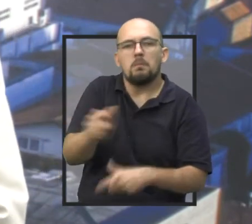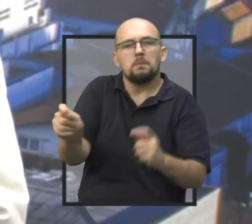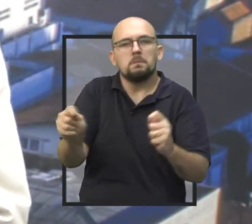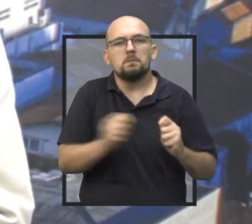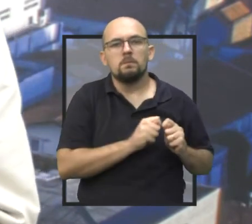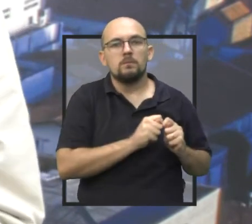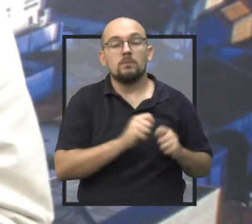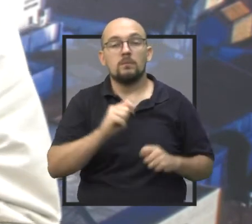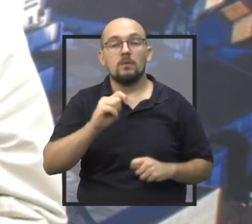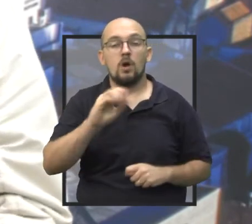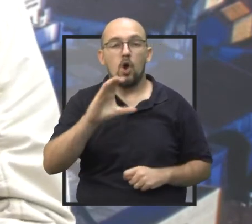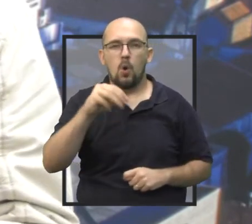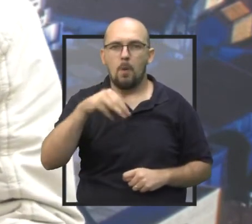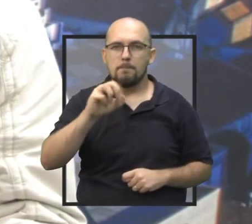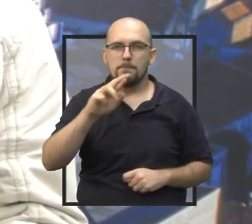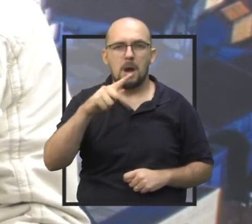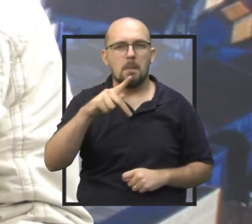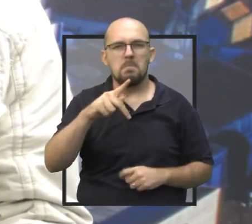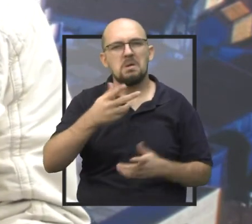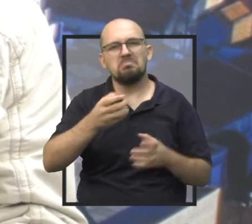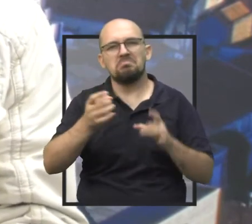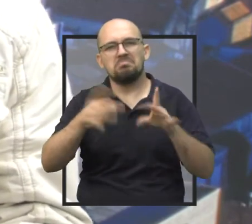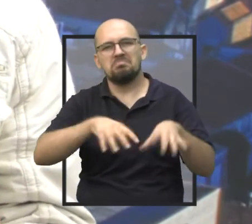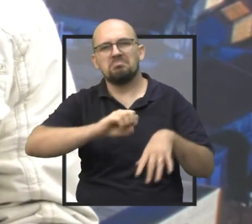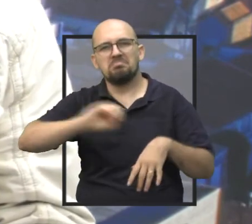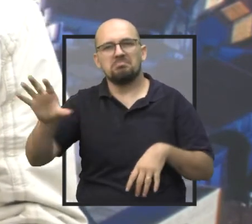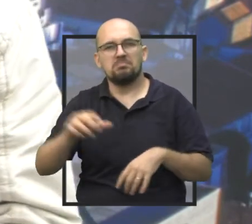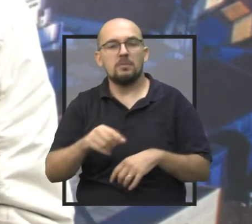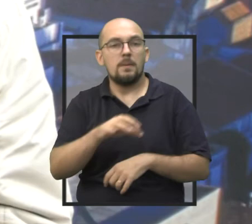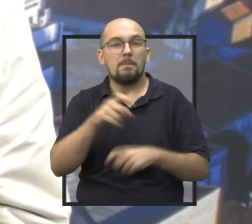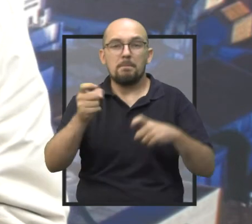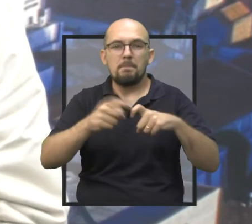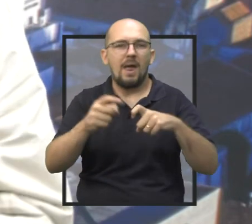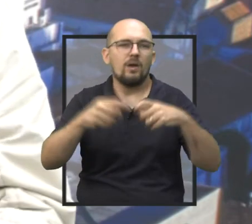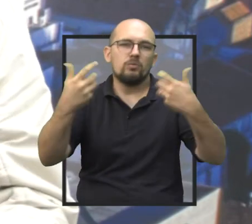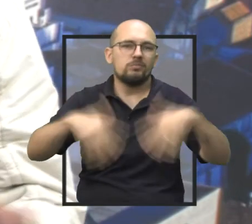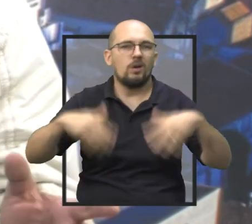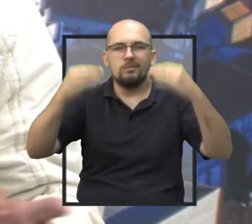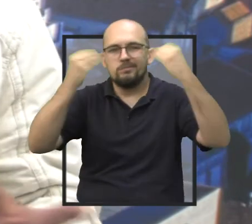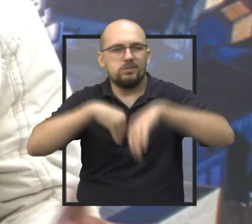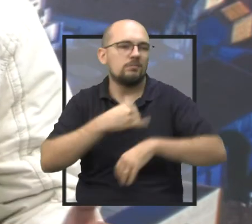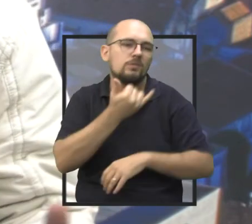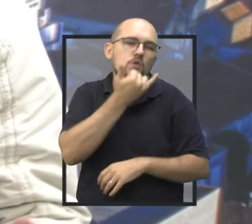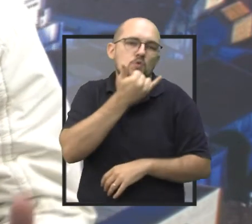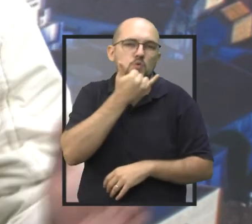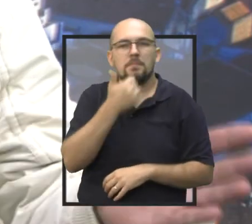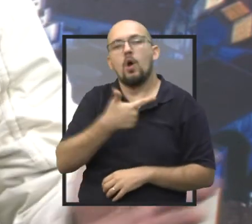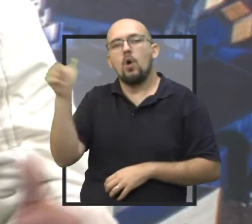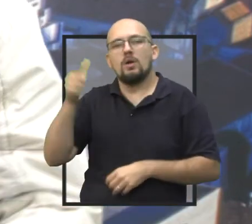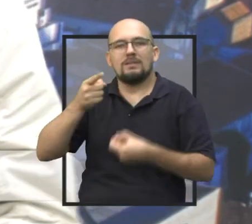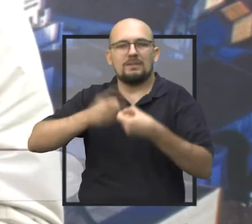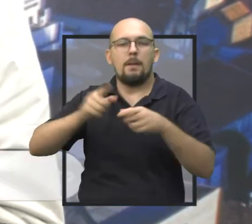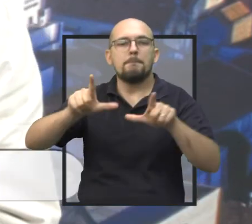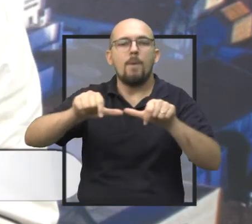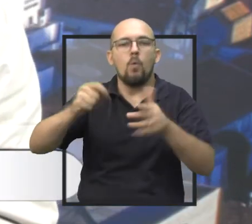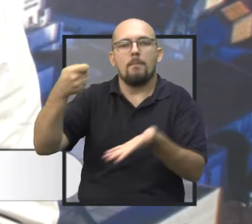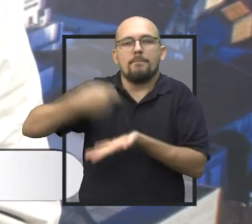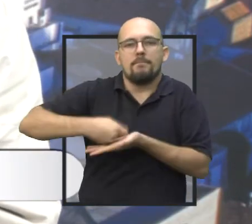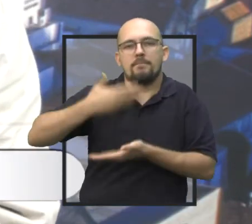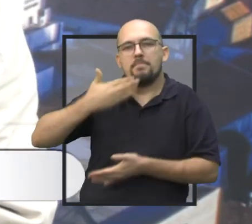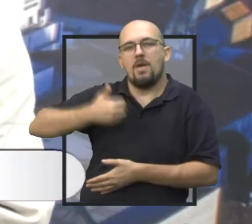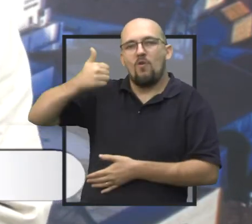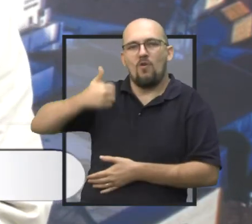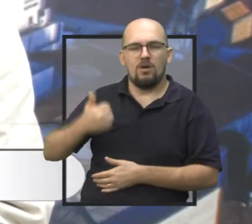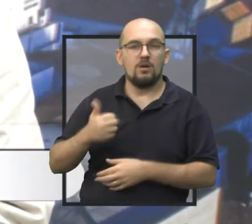a Comerp e os médicos com esse valor não querem prestar serviços, estão se direcionando às cidades vizinhas, Bauru, enfim, tantas